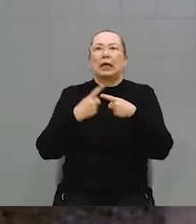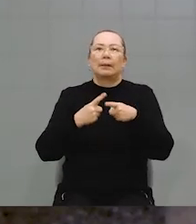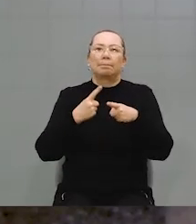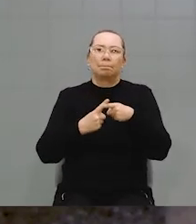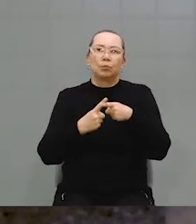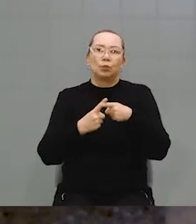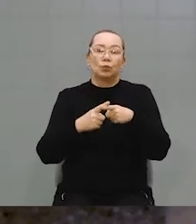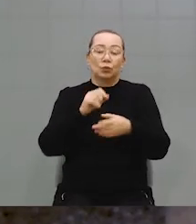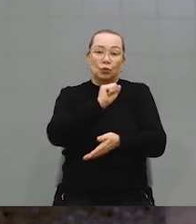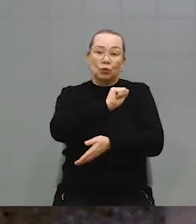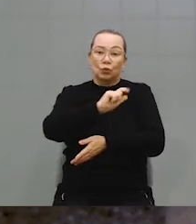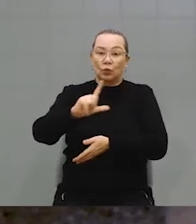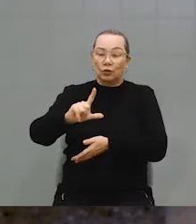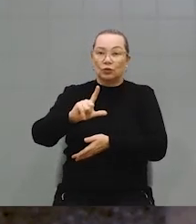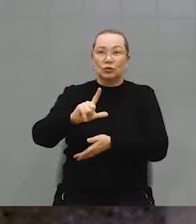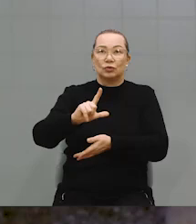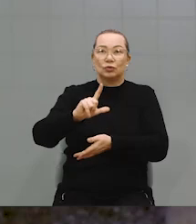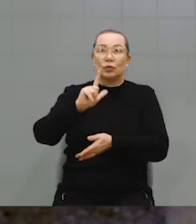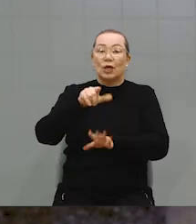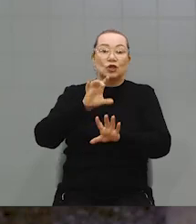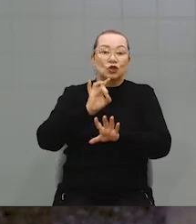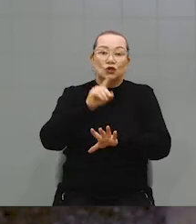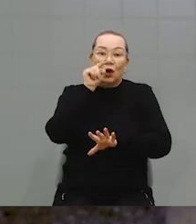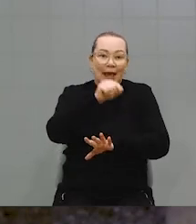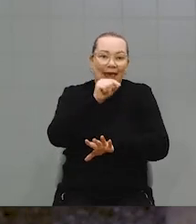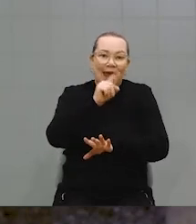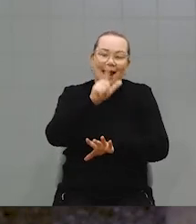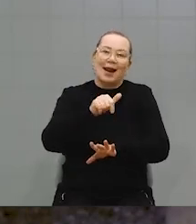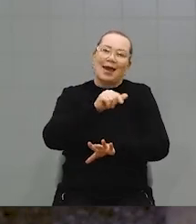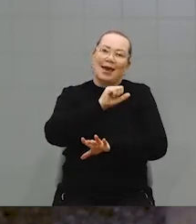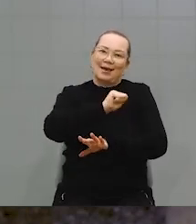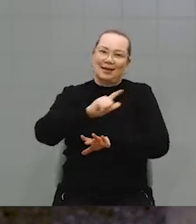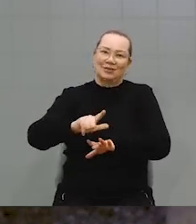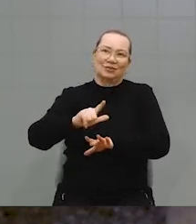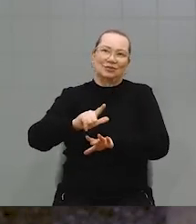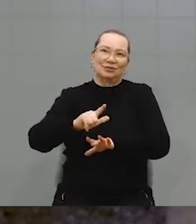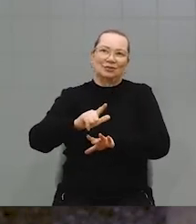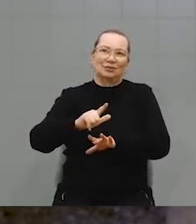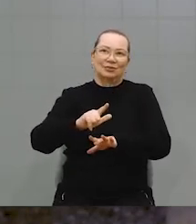Porque o azul é só ela que é azul, então...